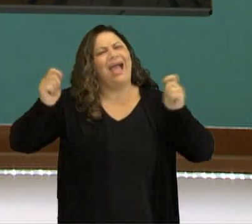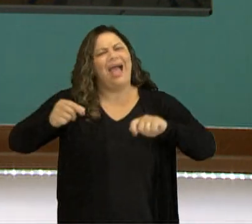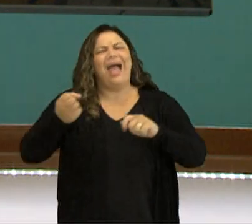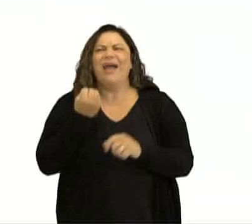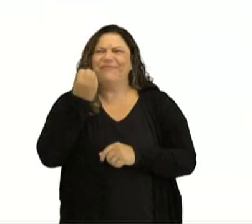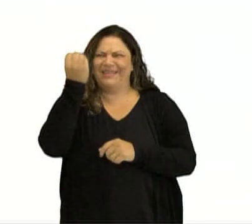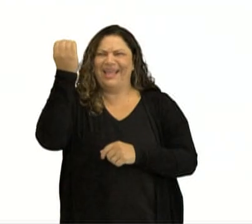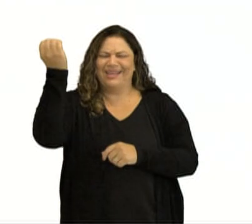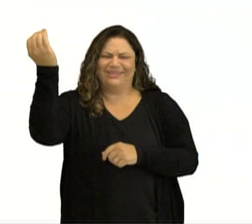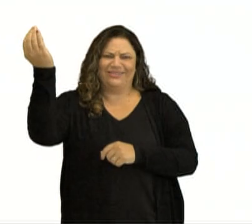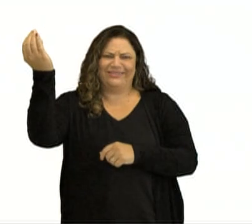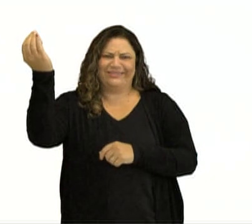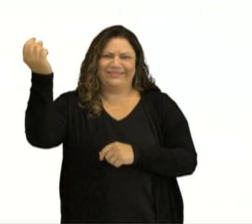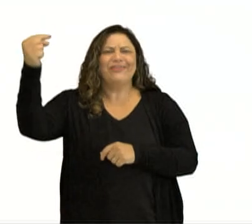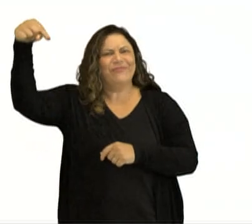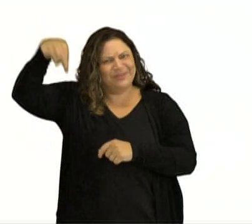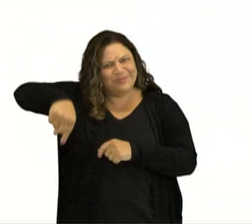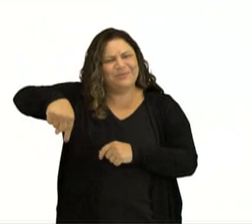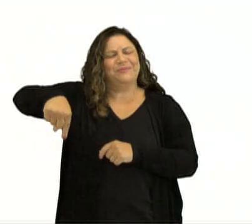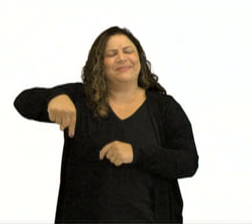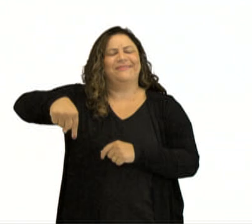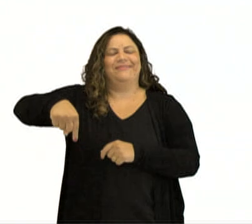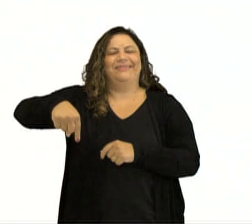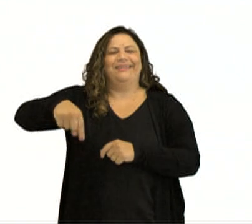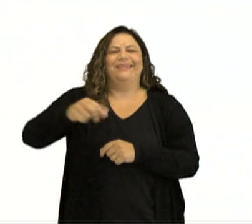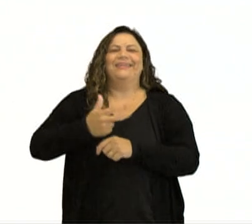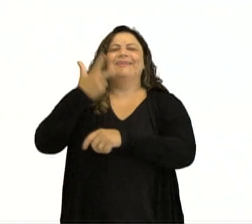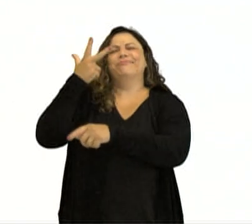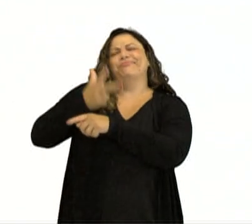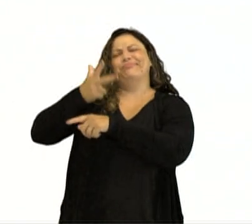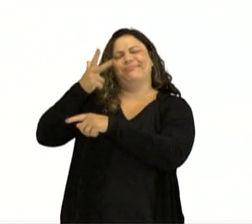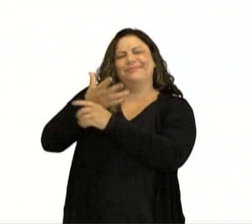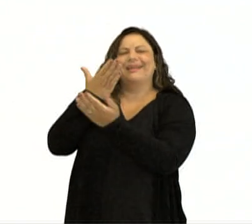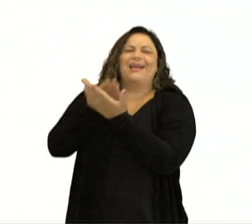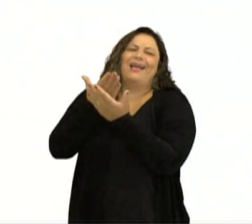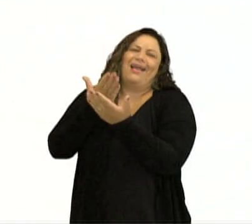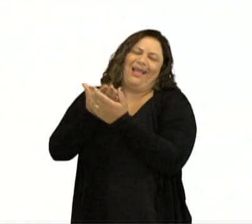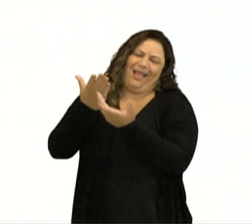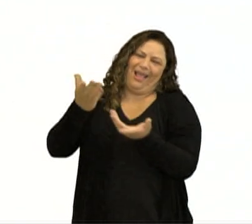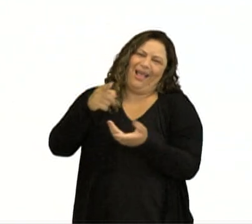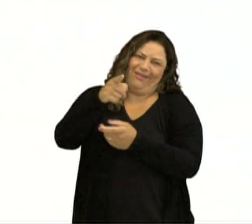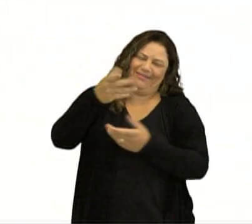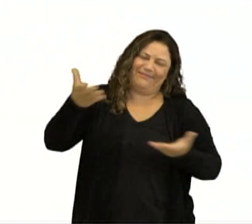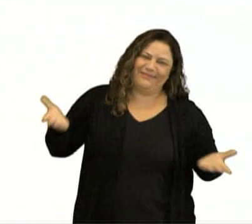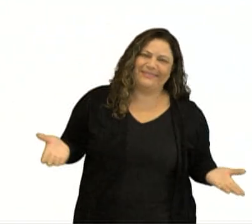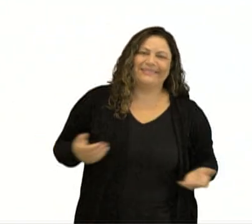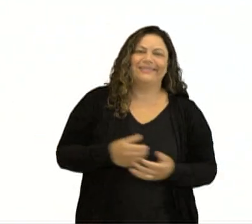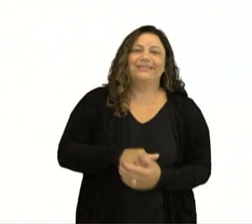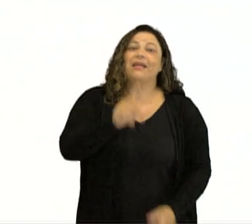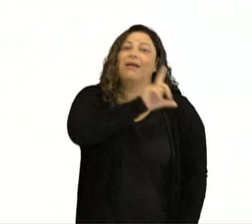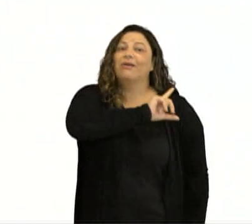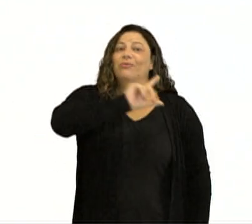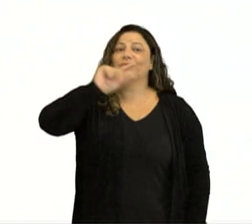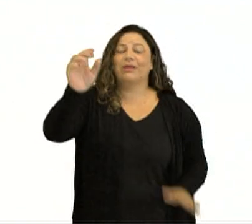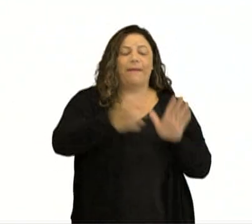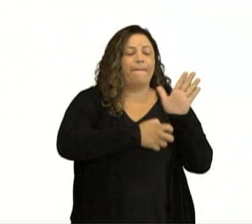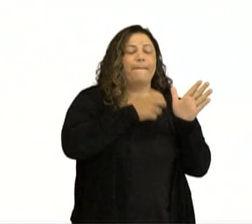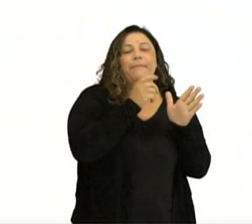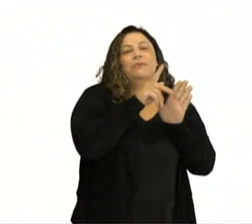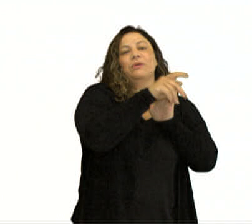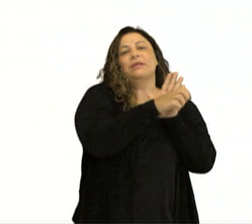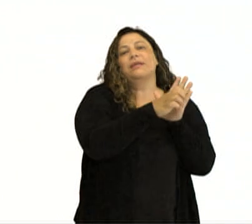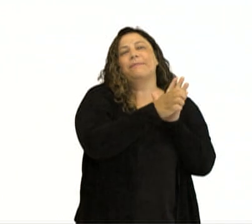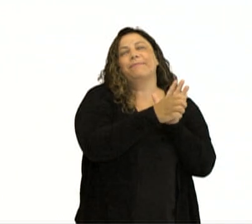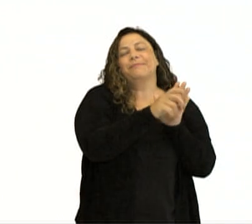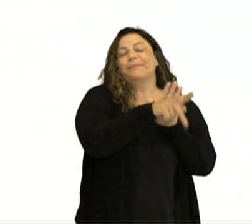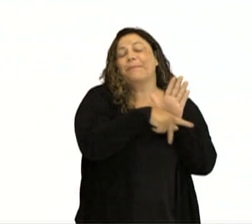vocês. Eu saio de Paranaguá e venho aqui para Curitiba, certo? De acordo com o